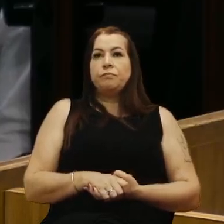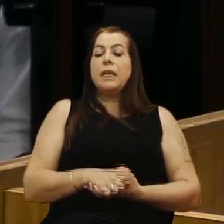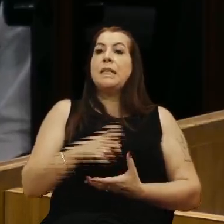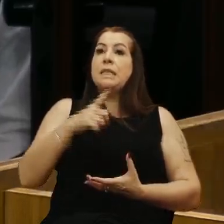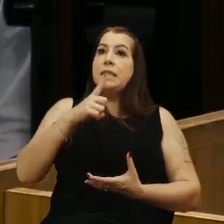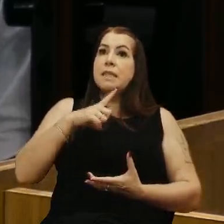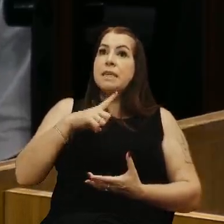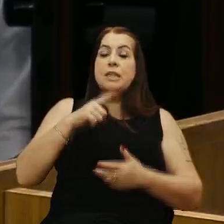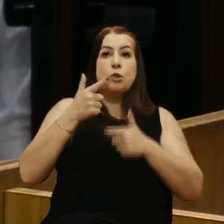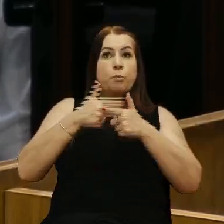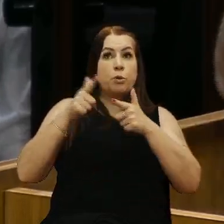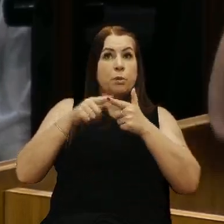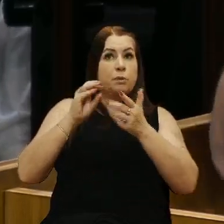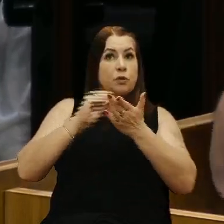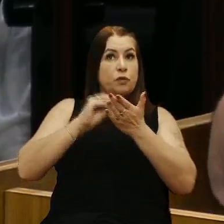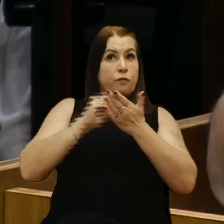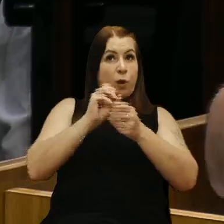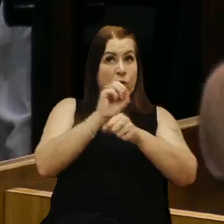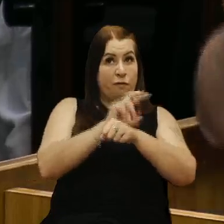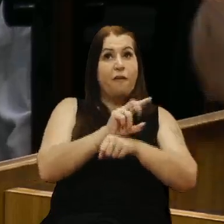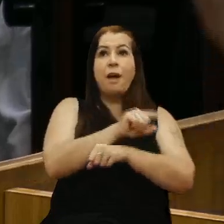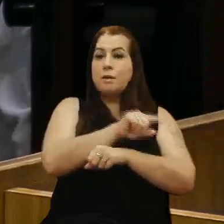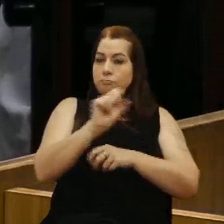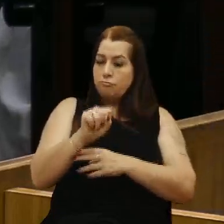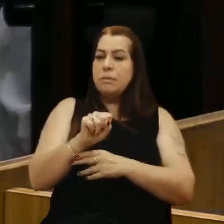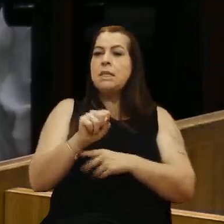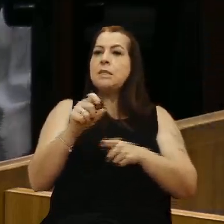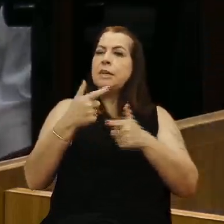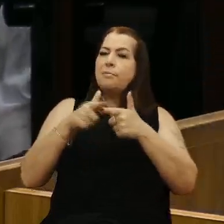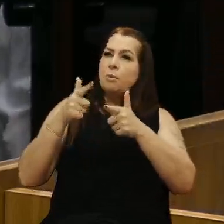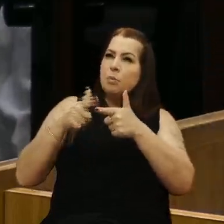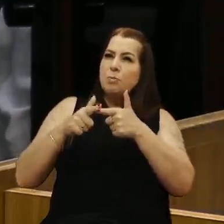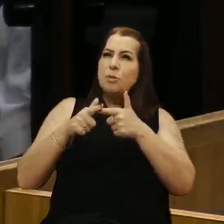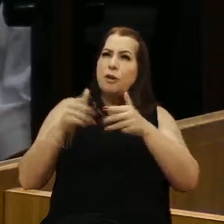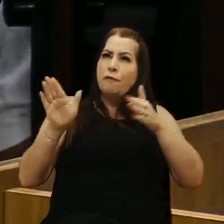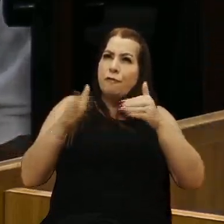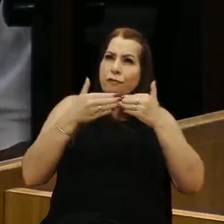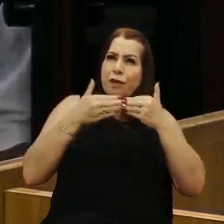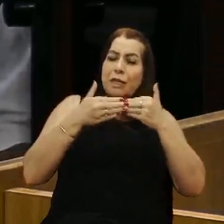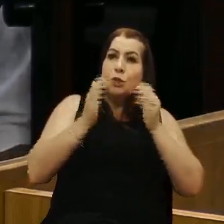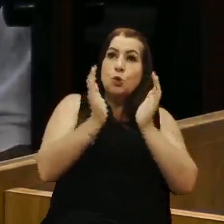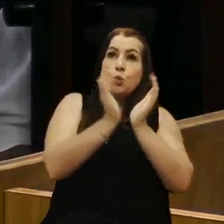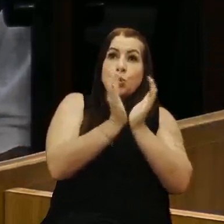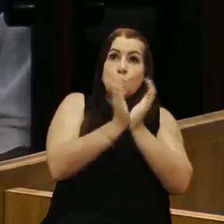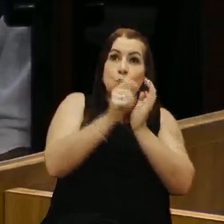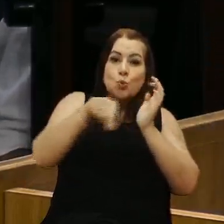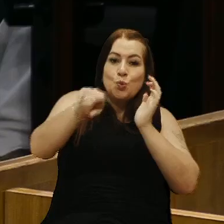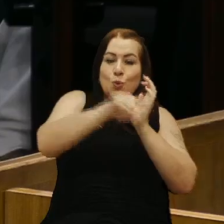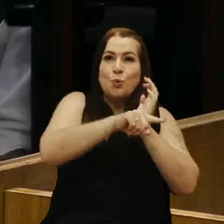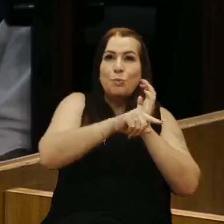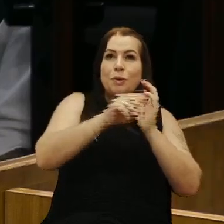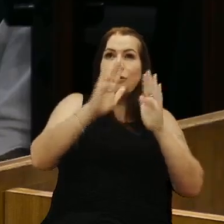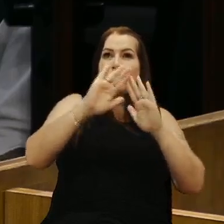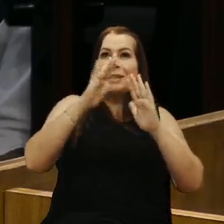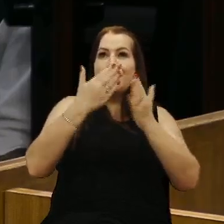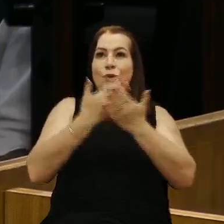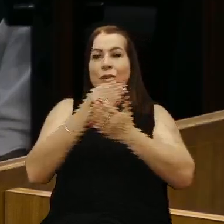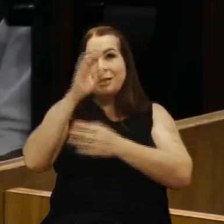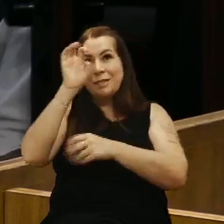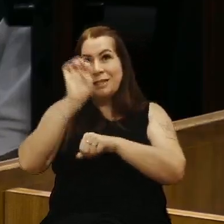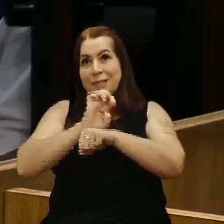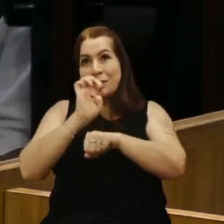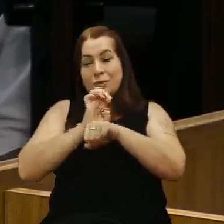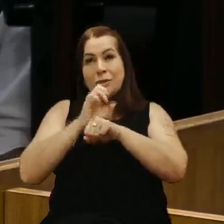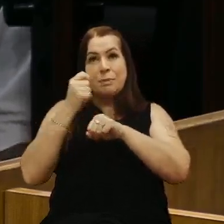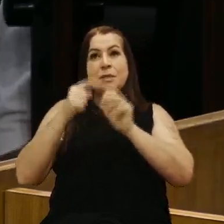temos um problema de falta de vaga, temos um problema de fechamento de turmas da rede estadual, que é preciso